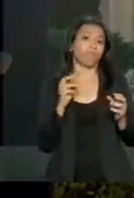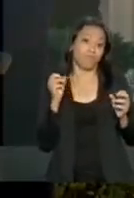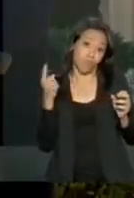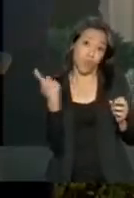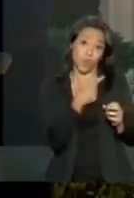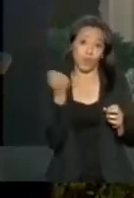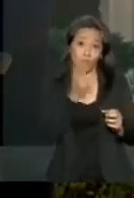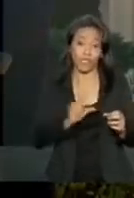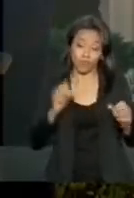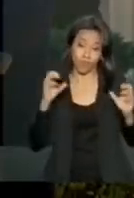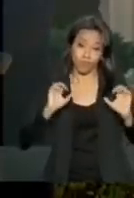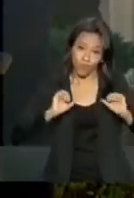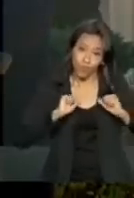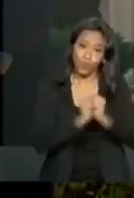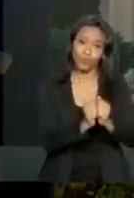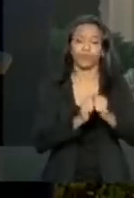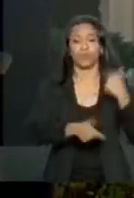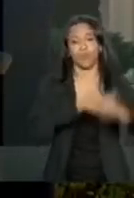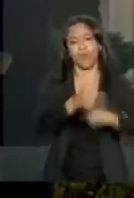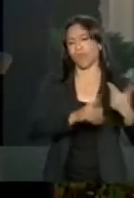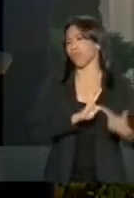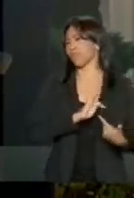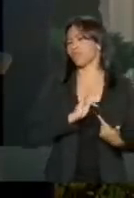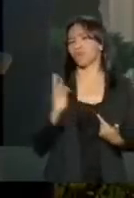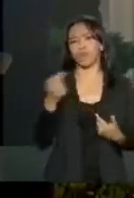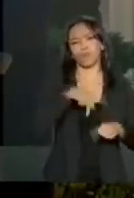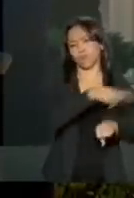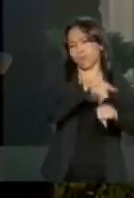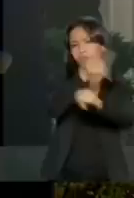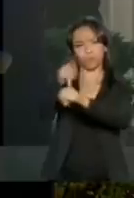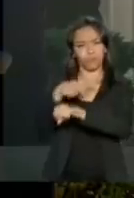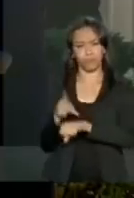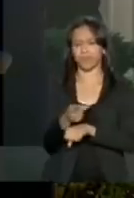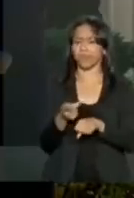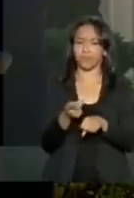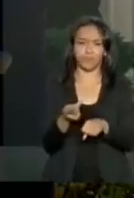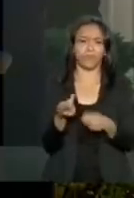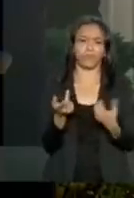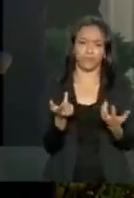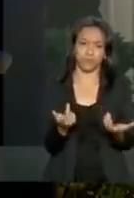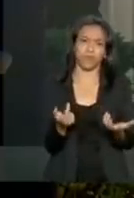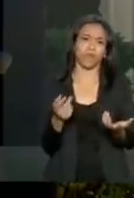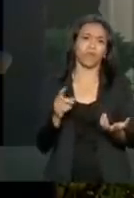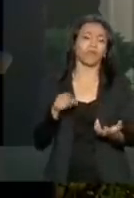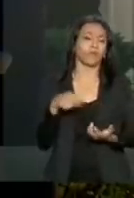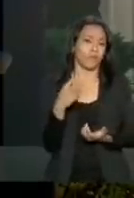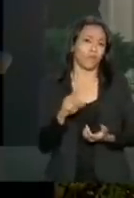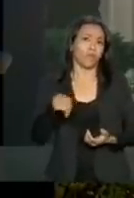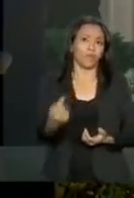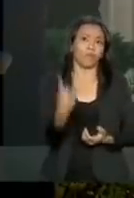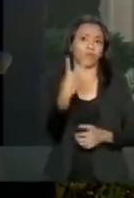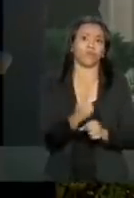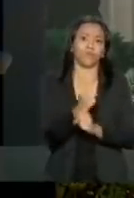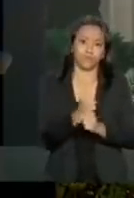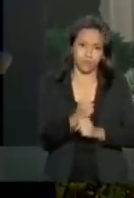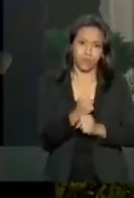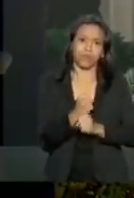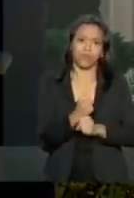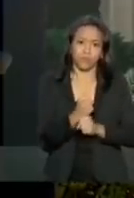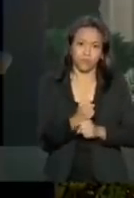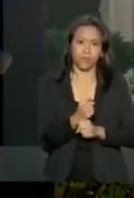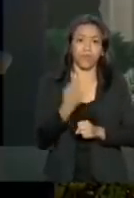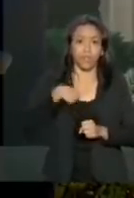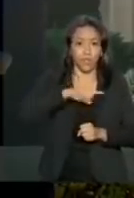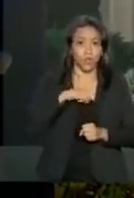juntos, todas as nações. Posso anunciar também com muita satisfação que depois de 2 anos estamos terminando